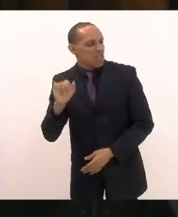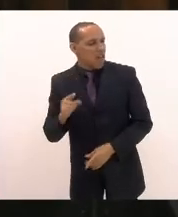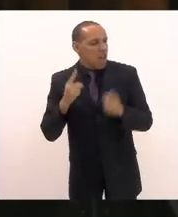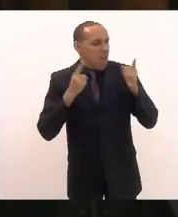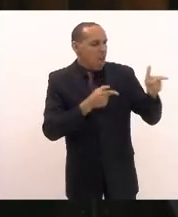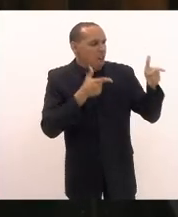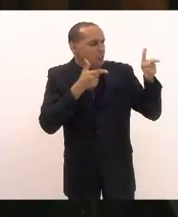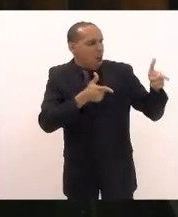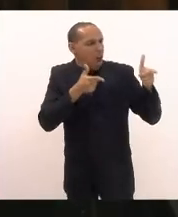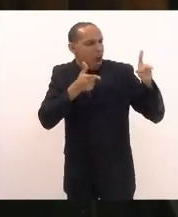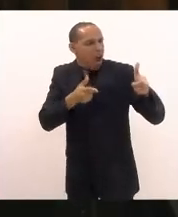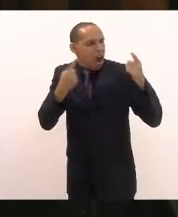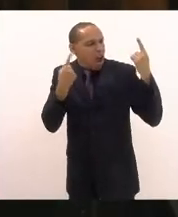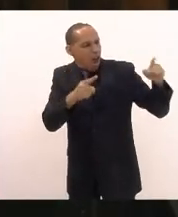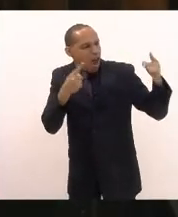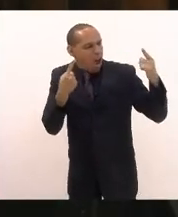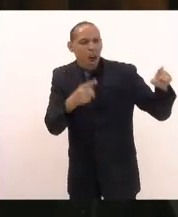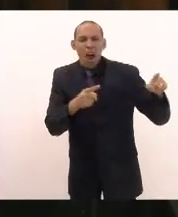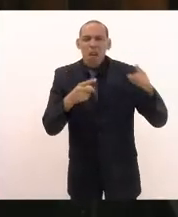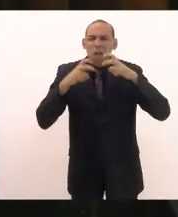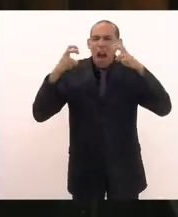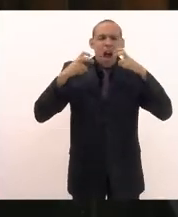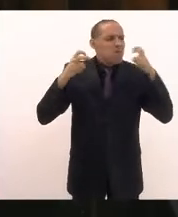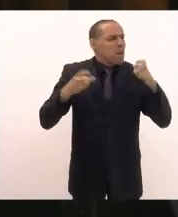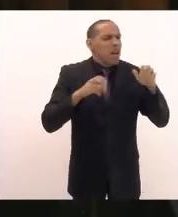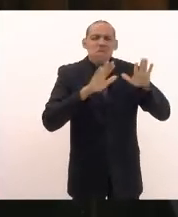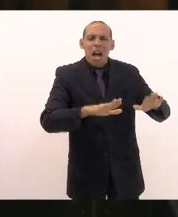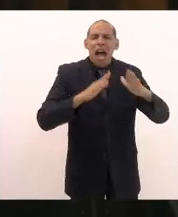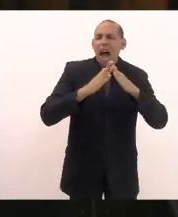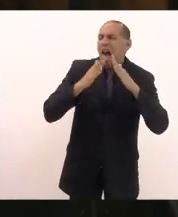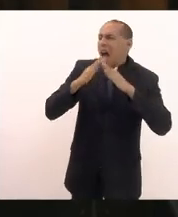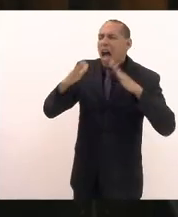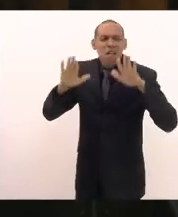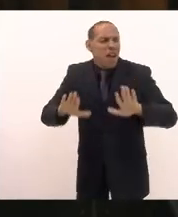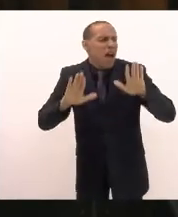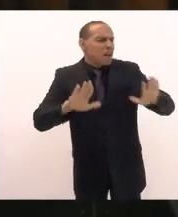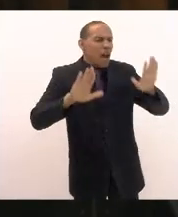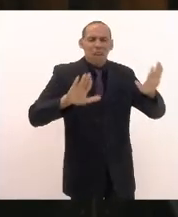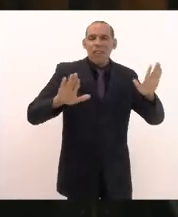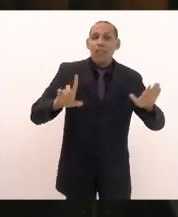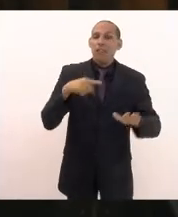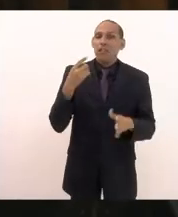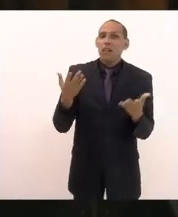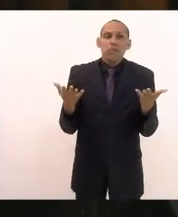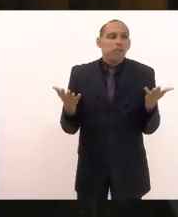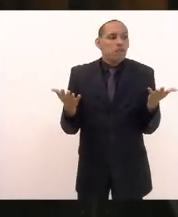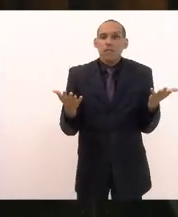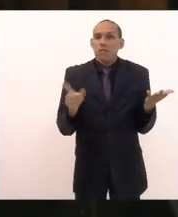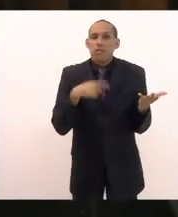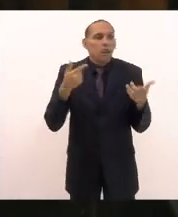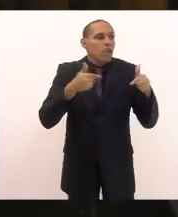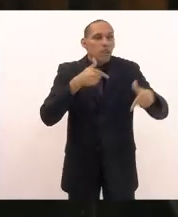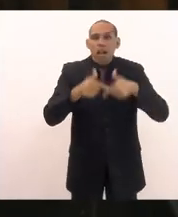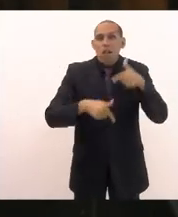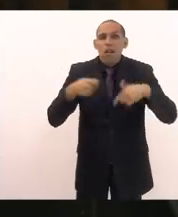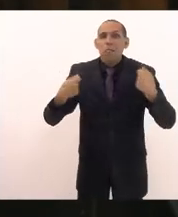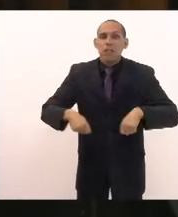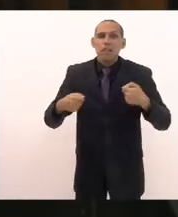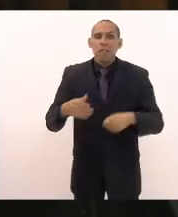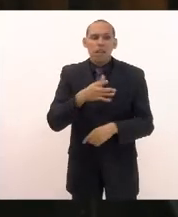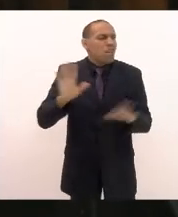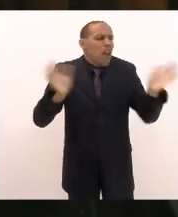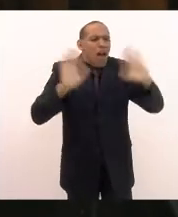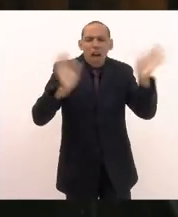que berravam histéricos, fiquem em casa, e aí nós dizíamos, mas precisamos trabalhar, e eles